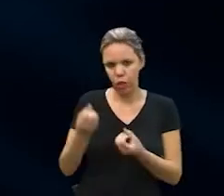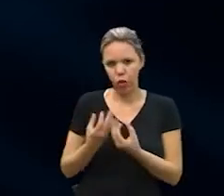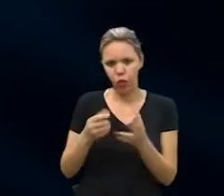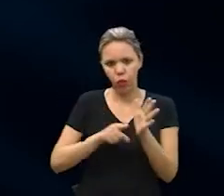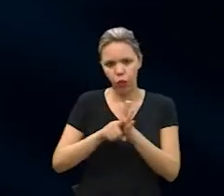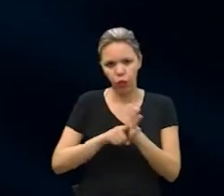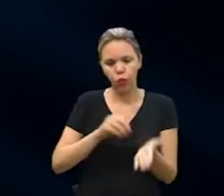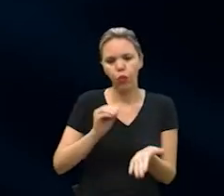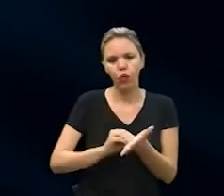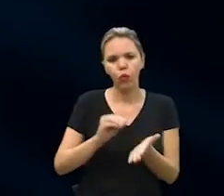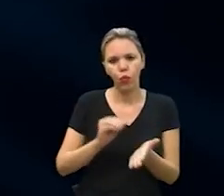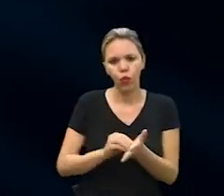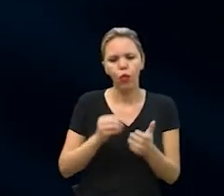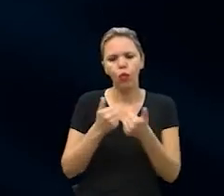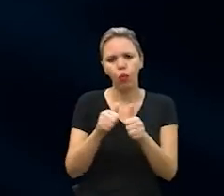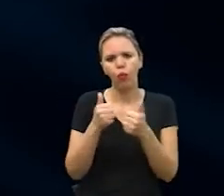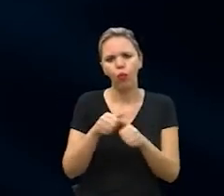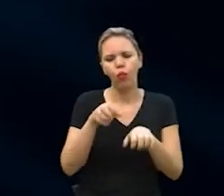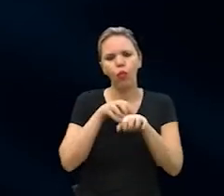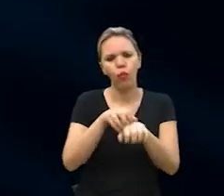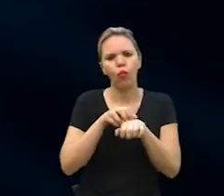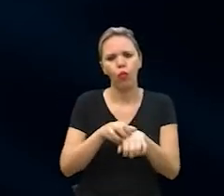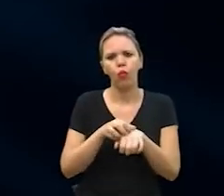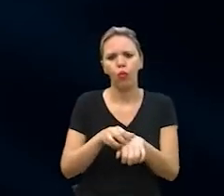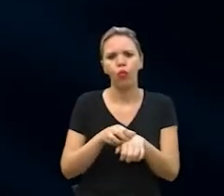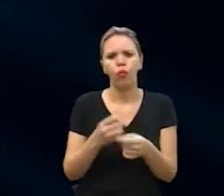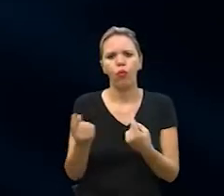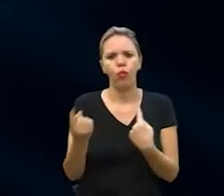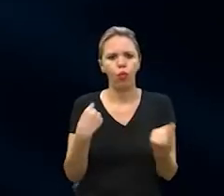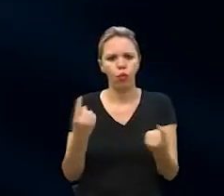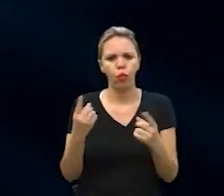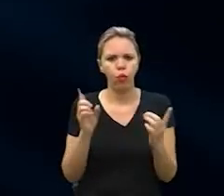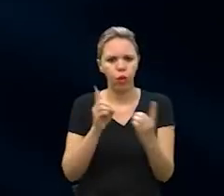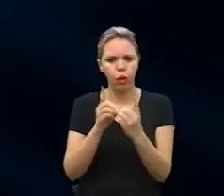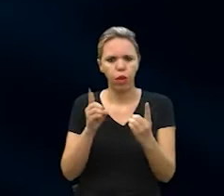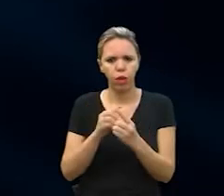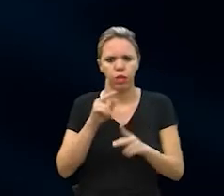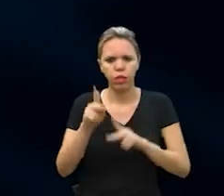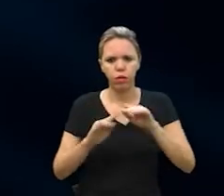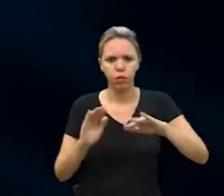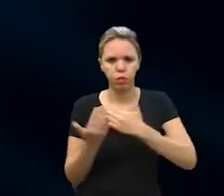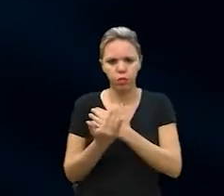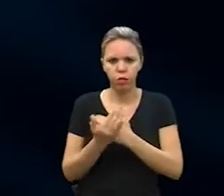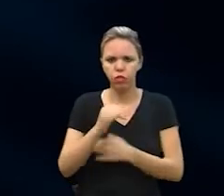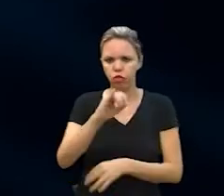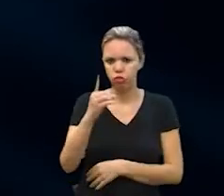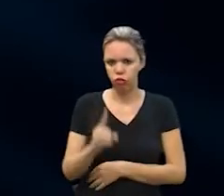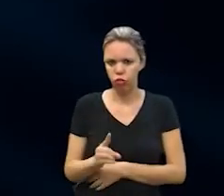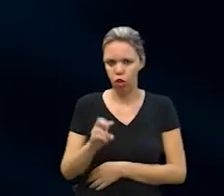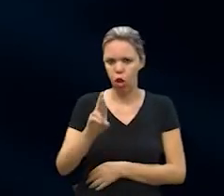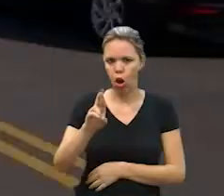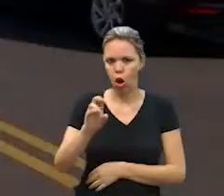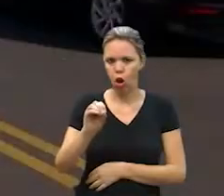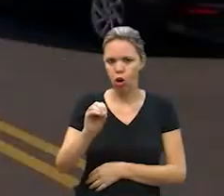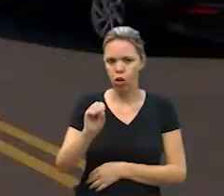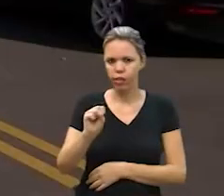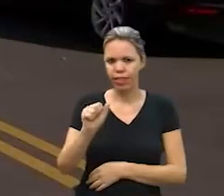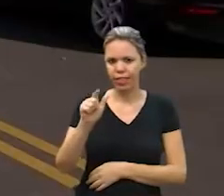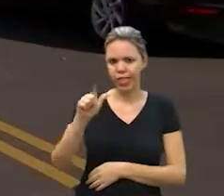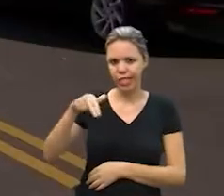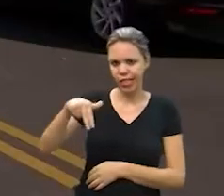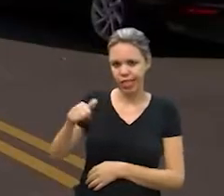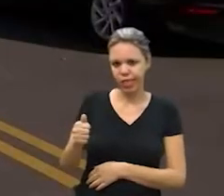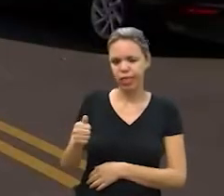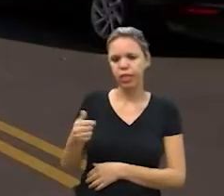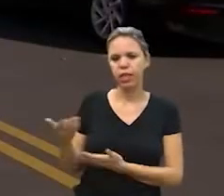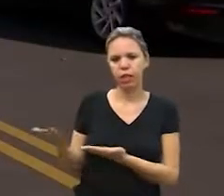informações sobre a falta de linhas de ônibus ou alternativos que atendam os moradores do bairro Jardim Rosalina. E o bairro aqui